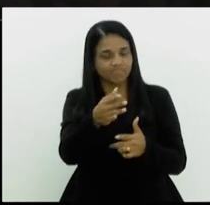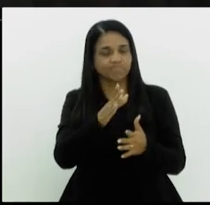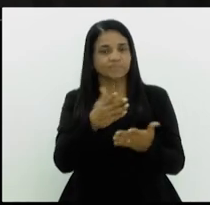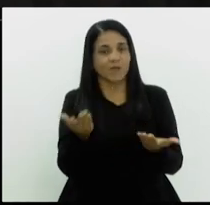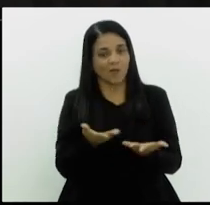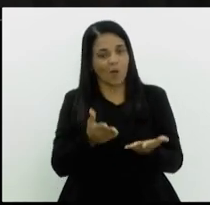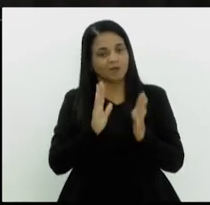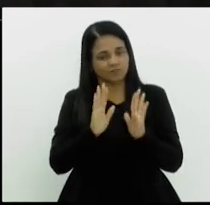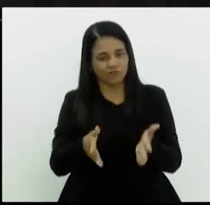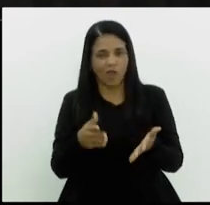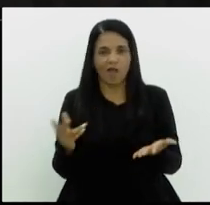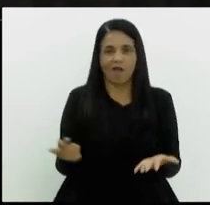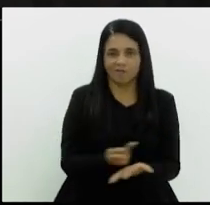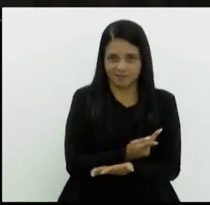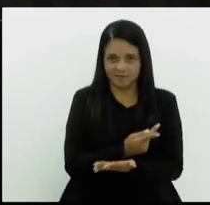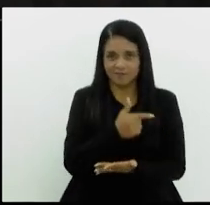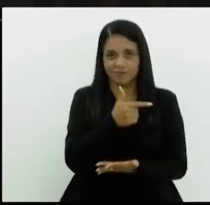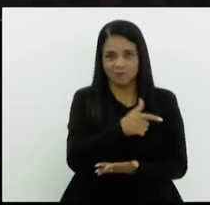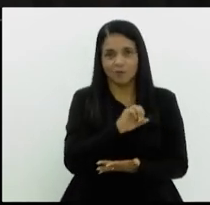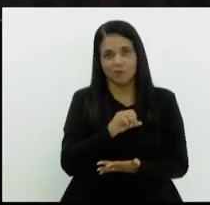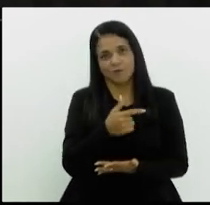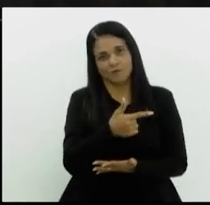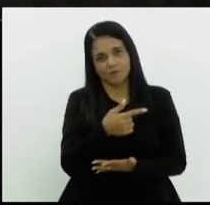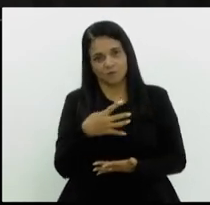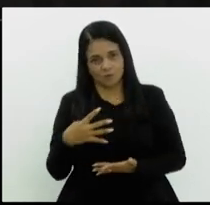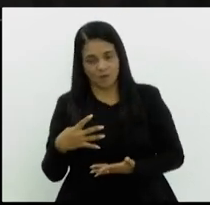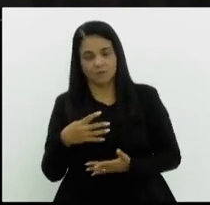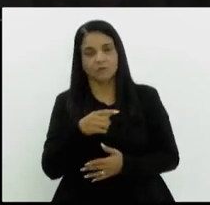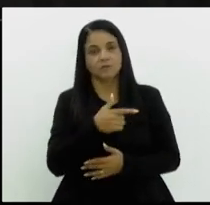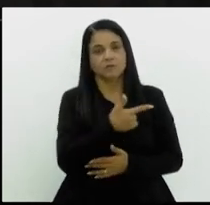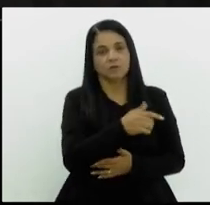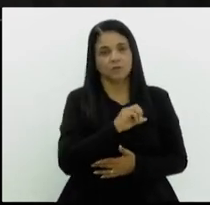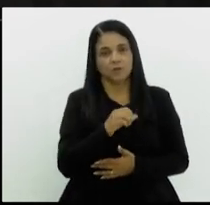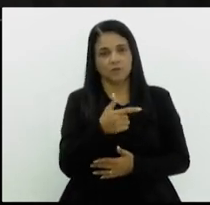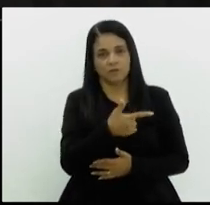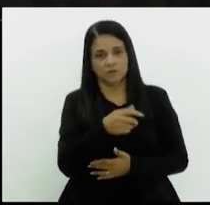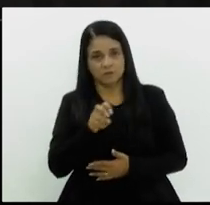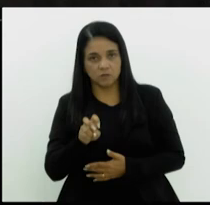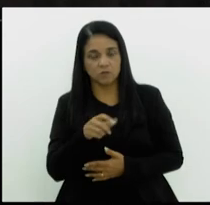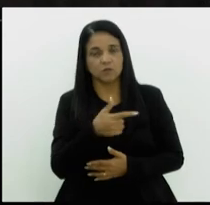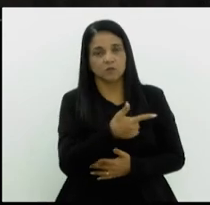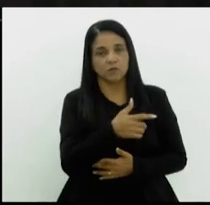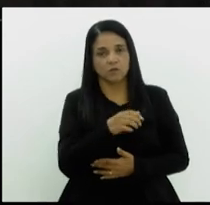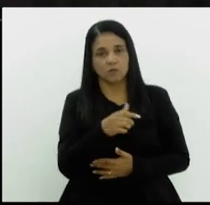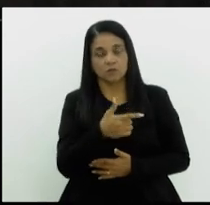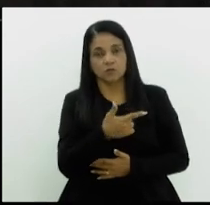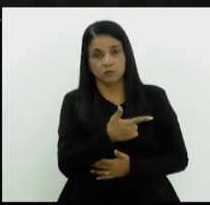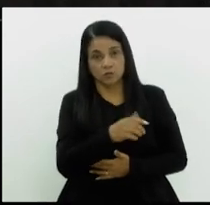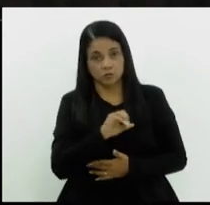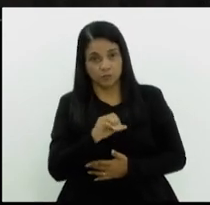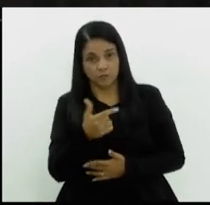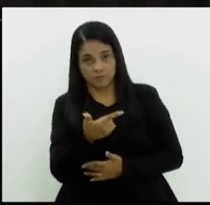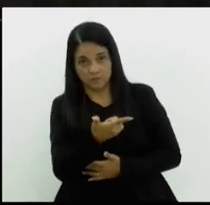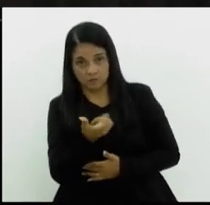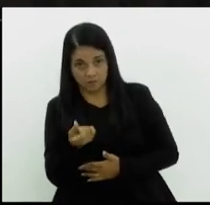está acontecendo em 24, 25 e 26, consoante as